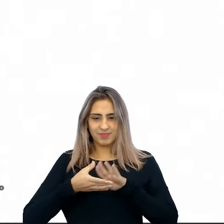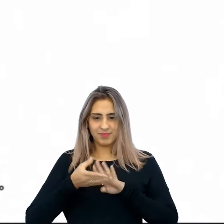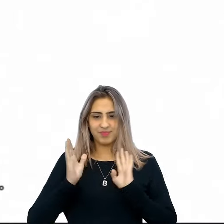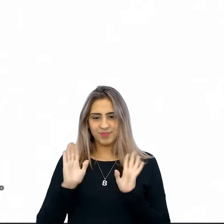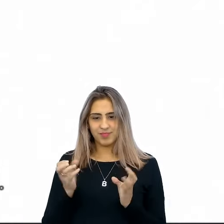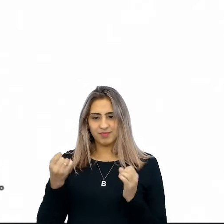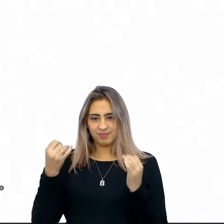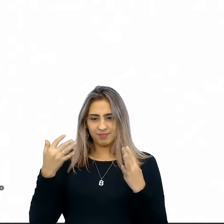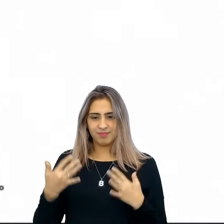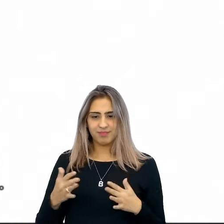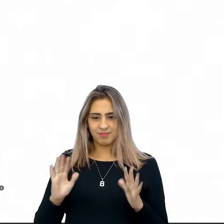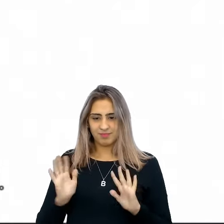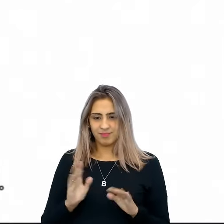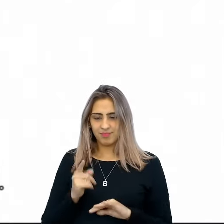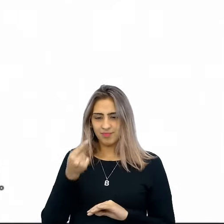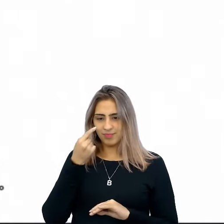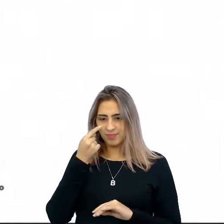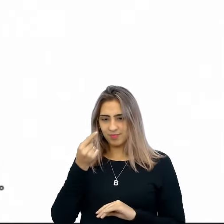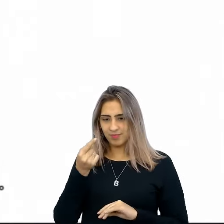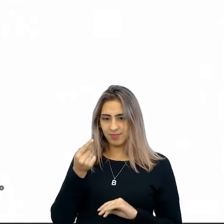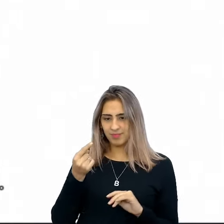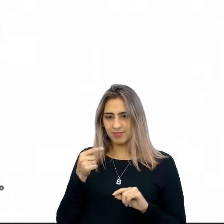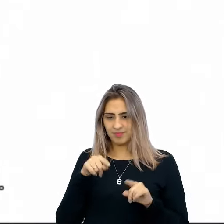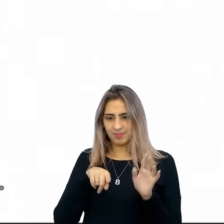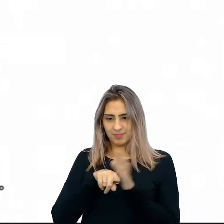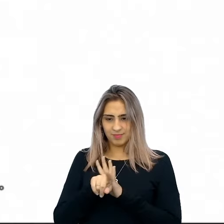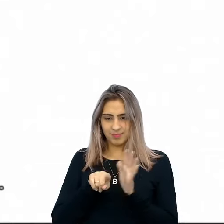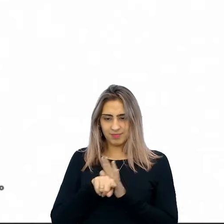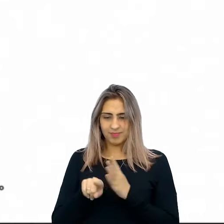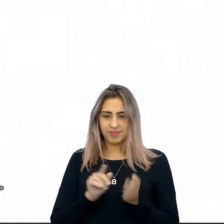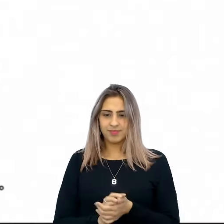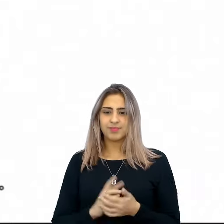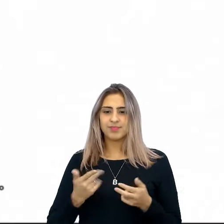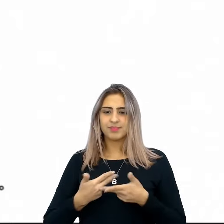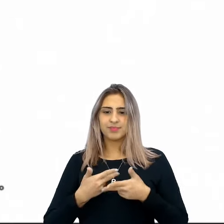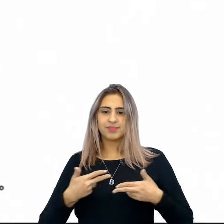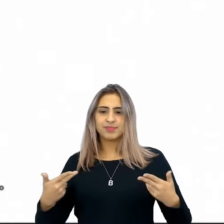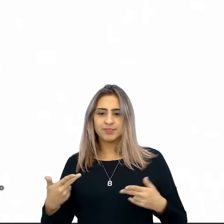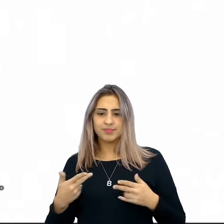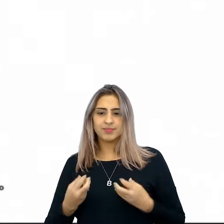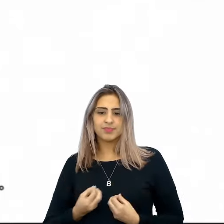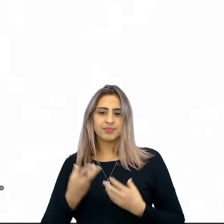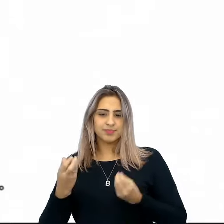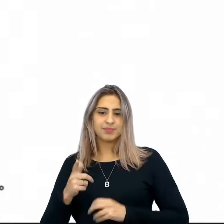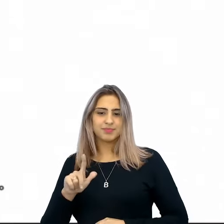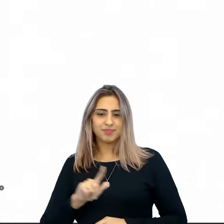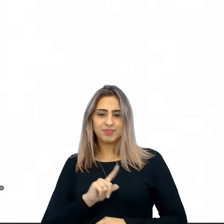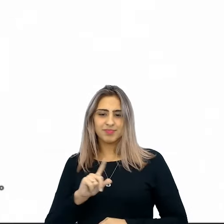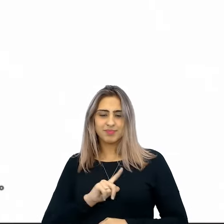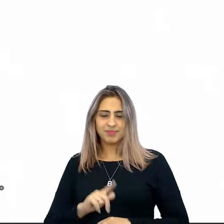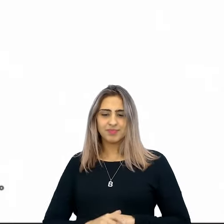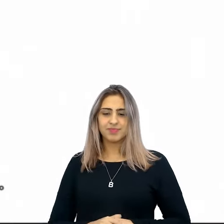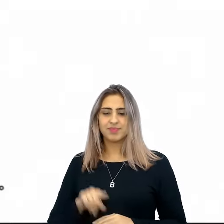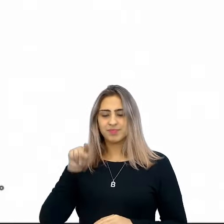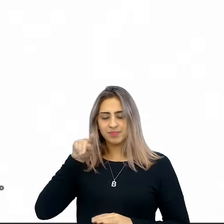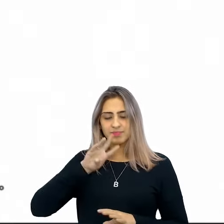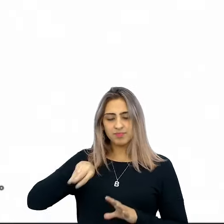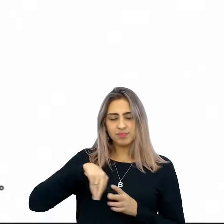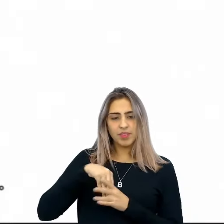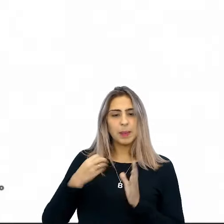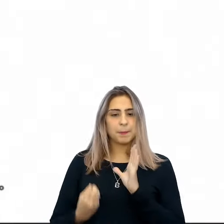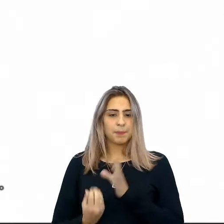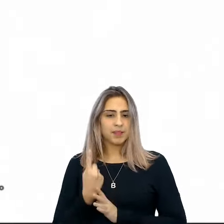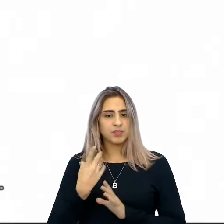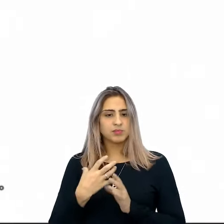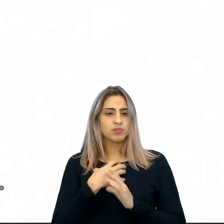já tinha falado, né, olhar para a pergunta, né, olhar para as informações que tem. Então, nesse item aqui já traz uma